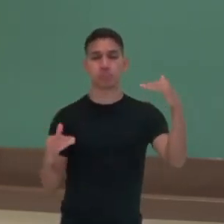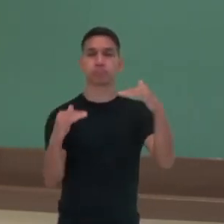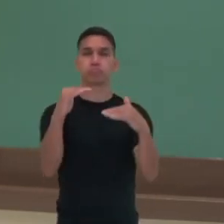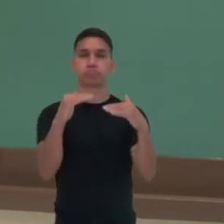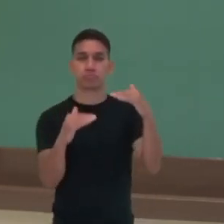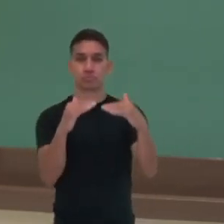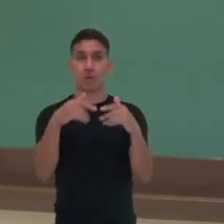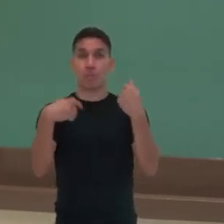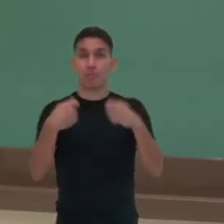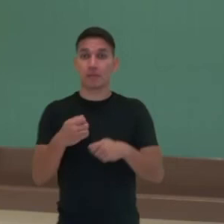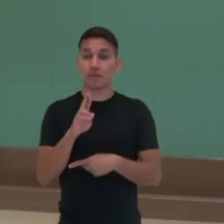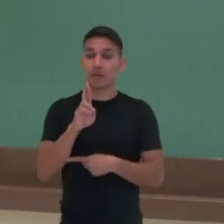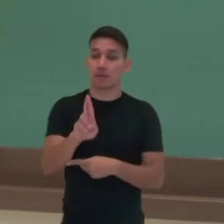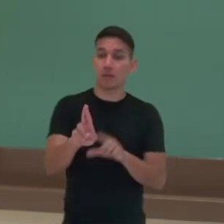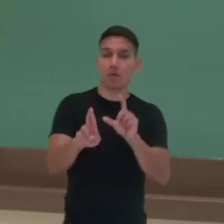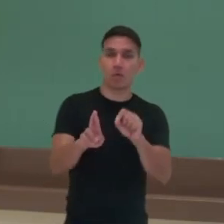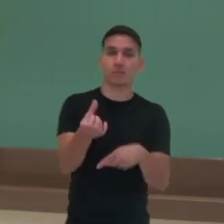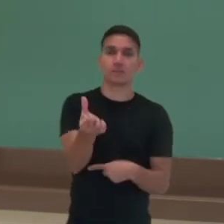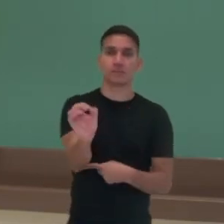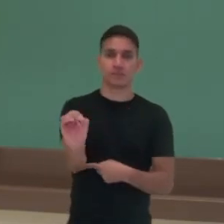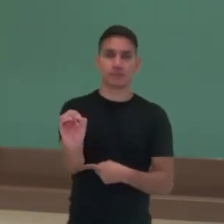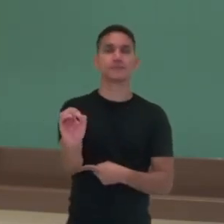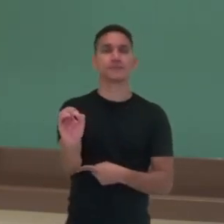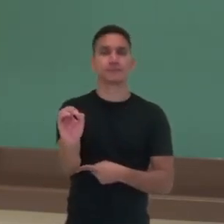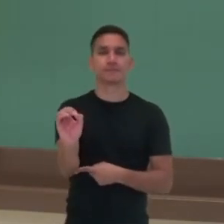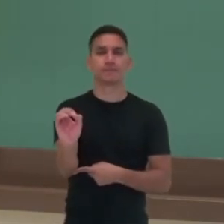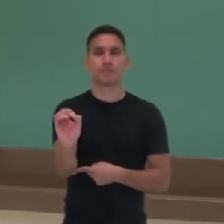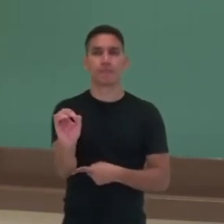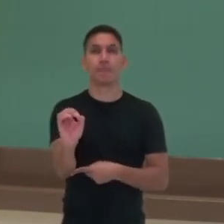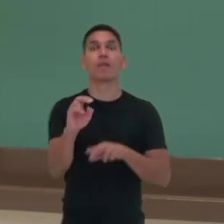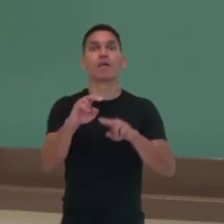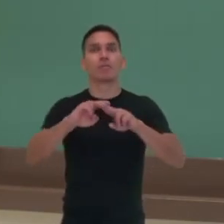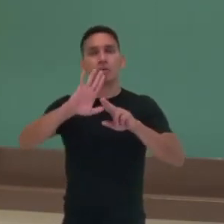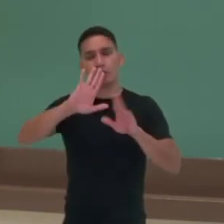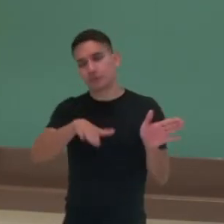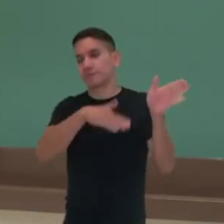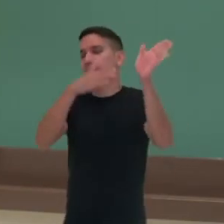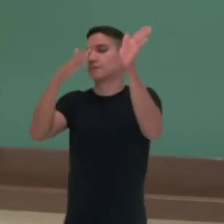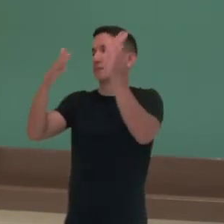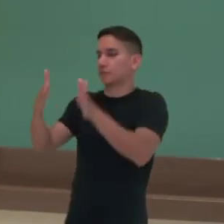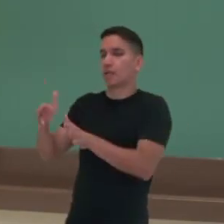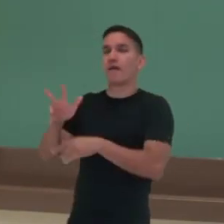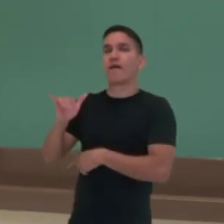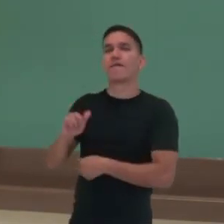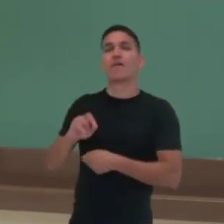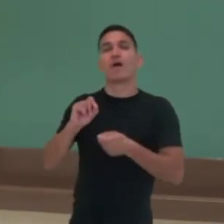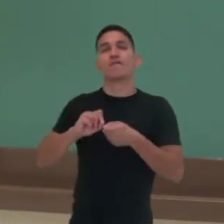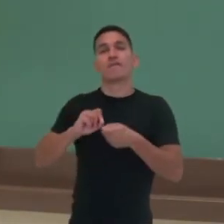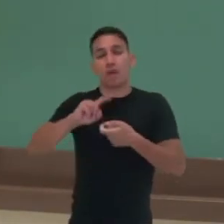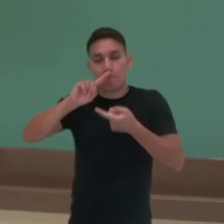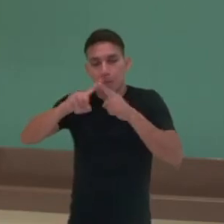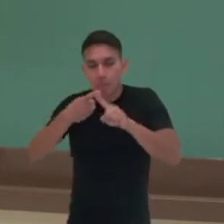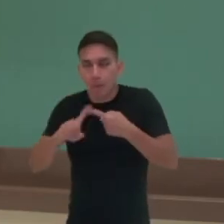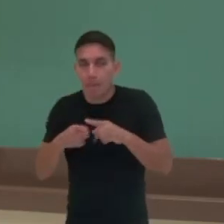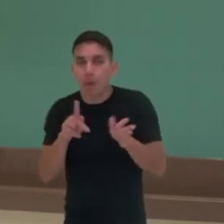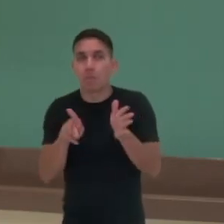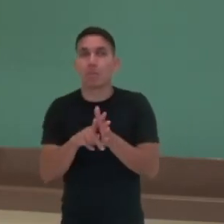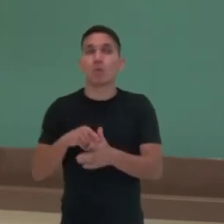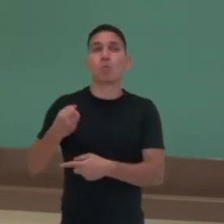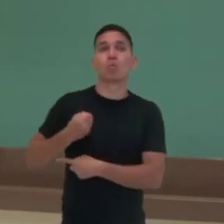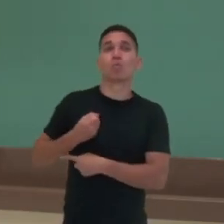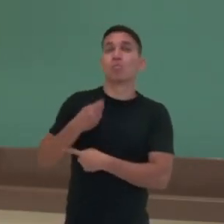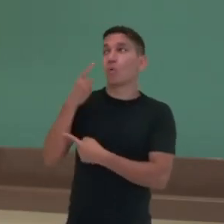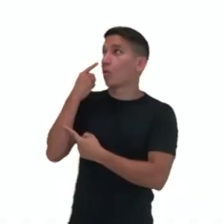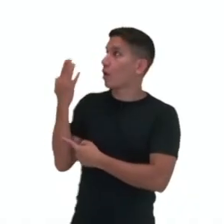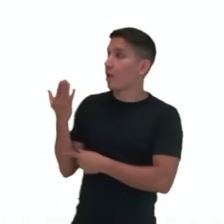proporcional, ela tem que ser igual a 60. Na sequência, eu vou calcular agora os valores. Então,